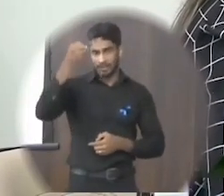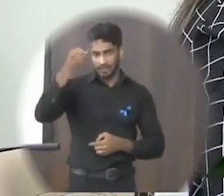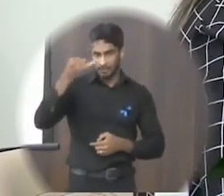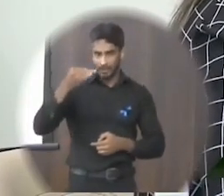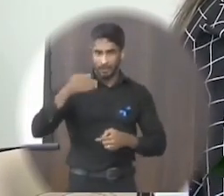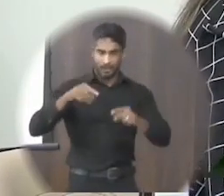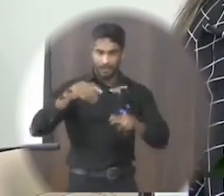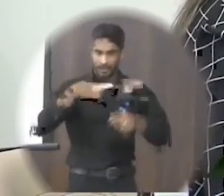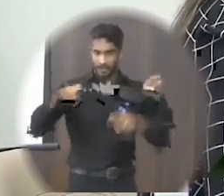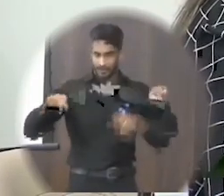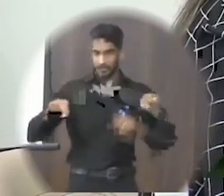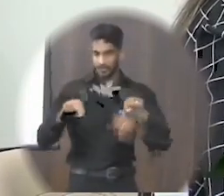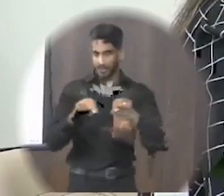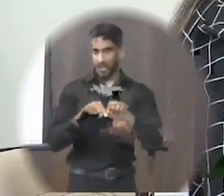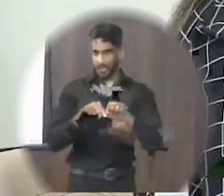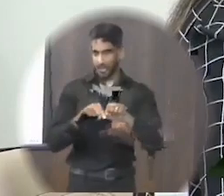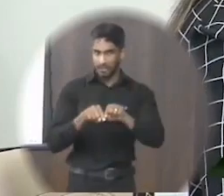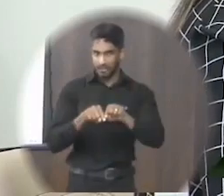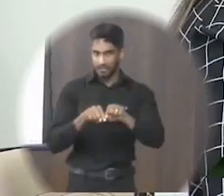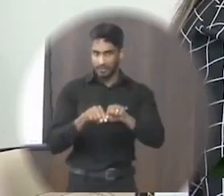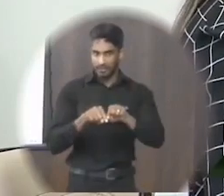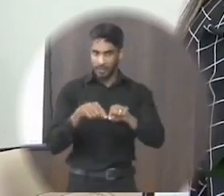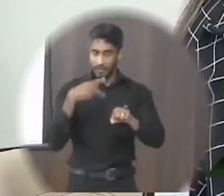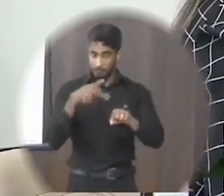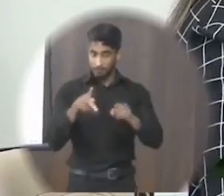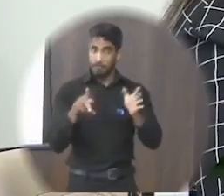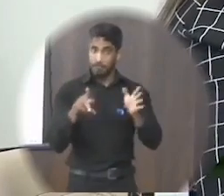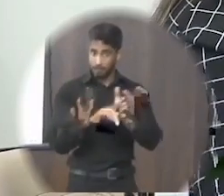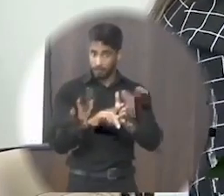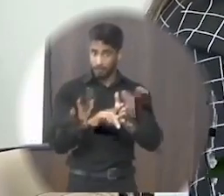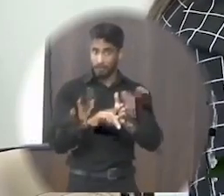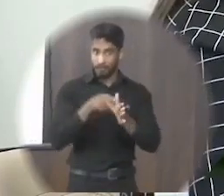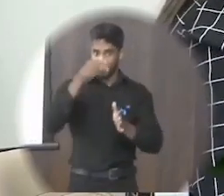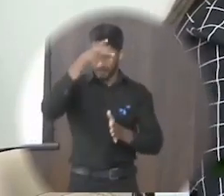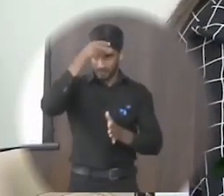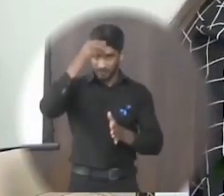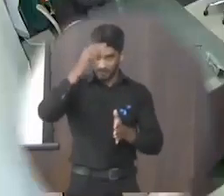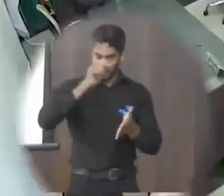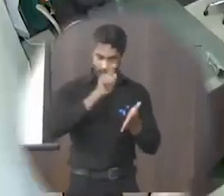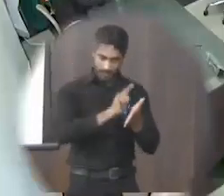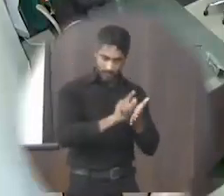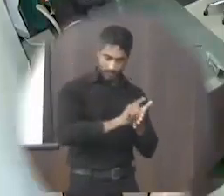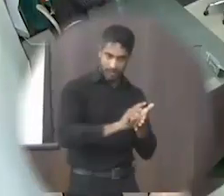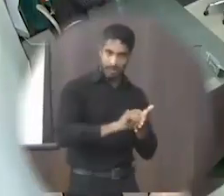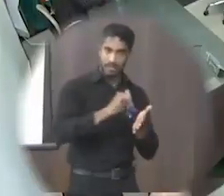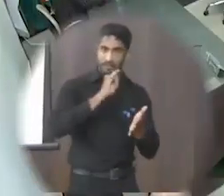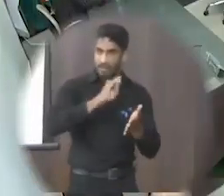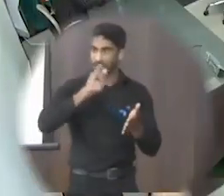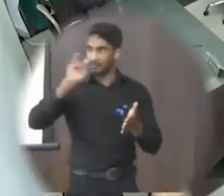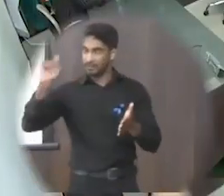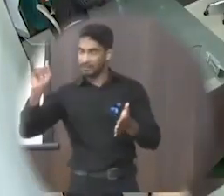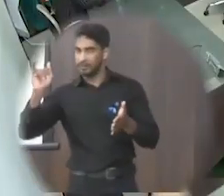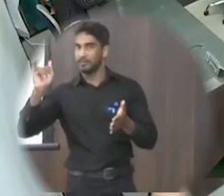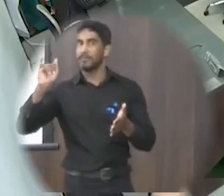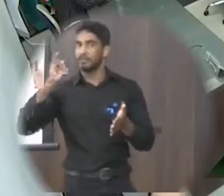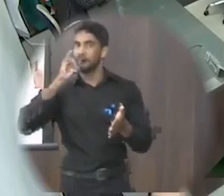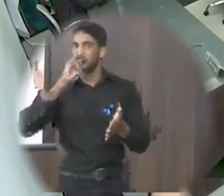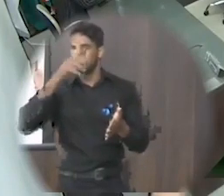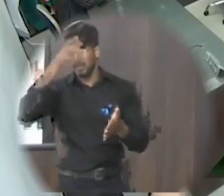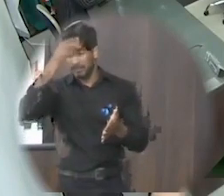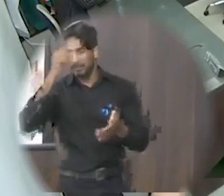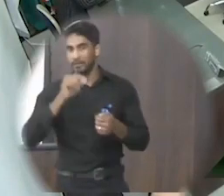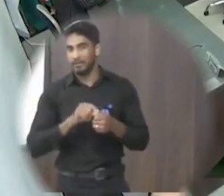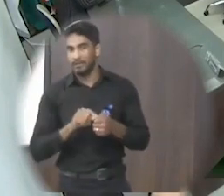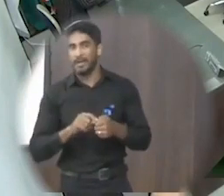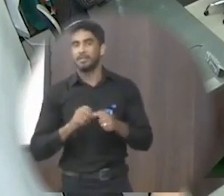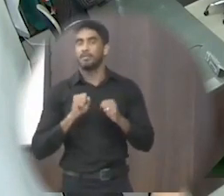terrenos, quando os terrenos não forem limpos no prazo da notificação que a prefeitura faz, a